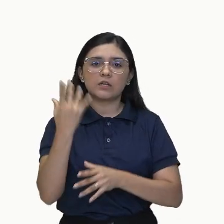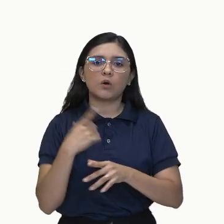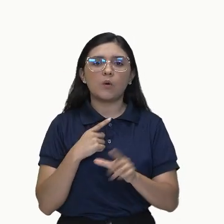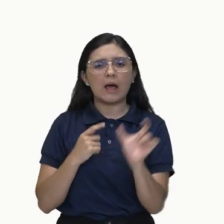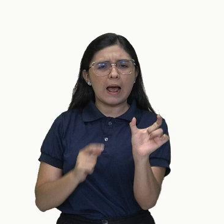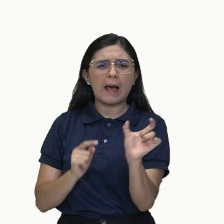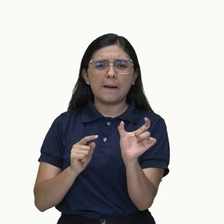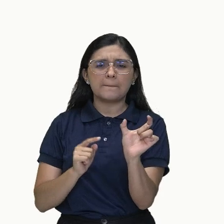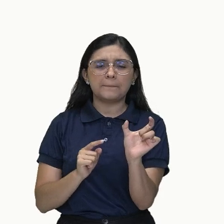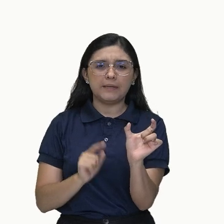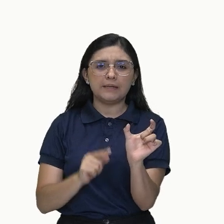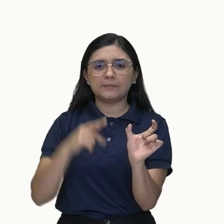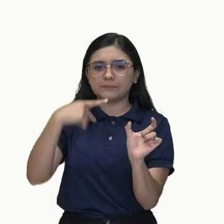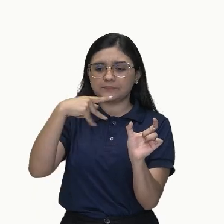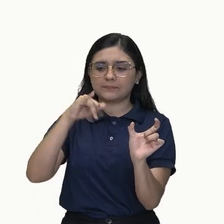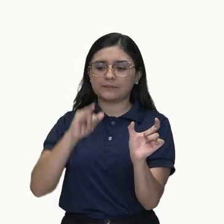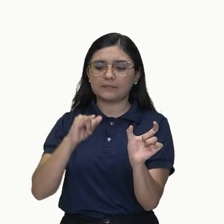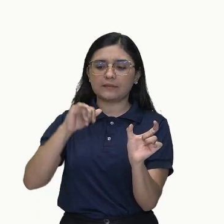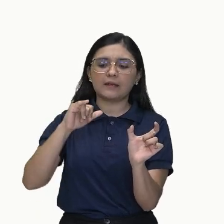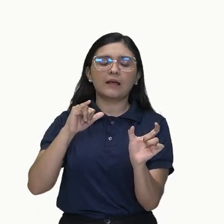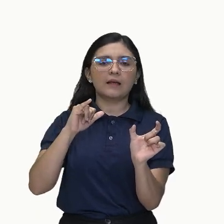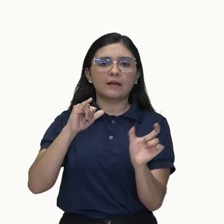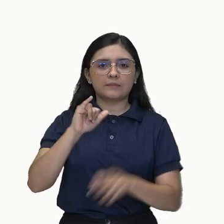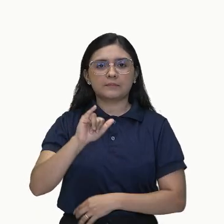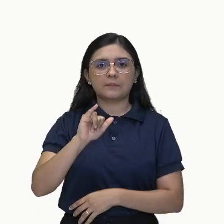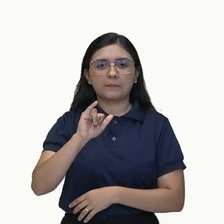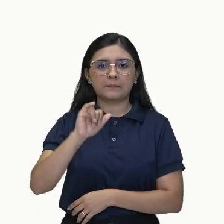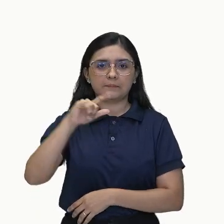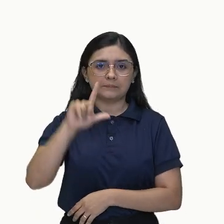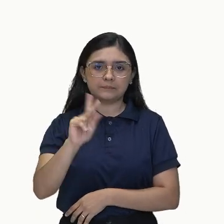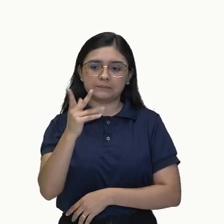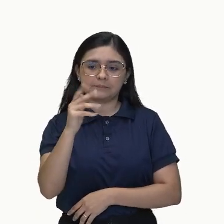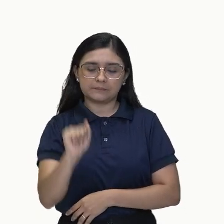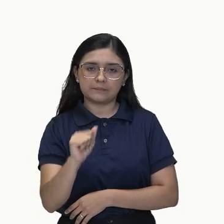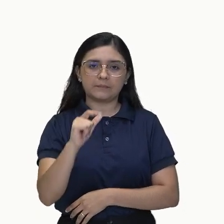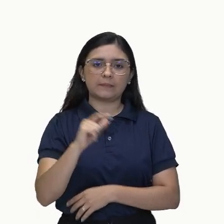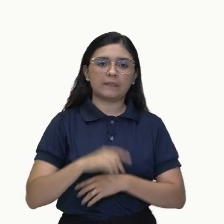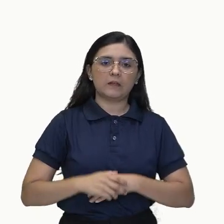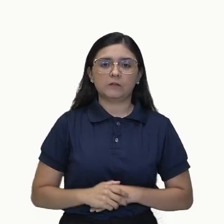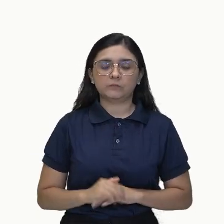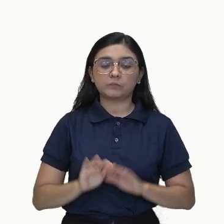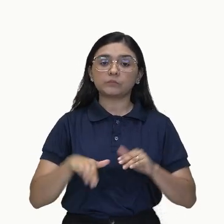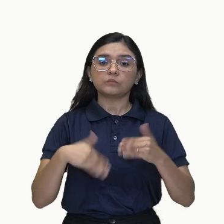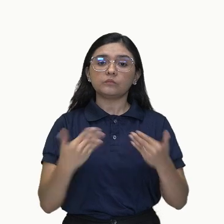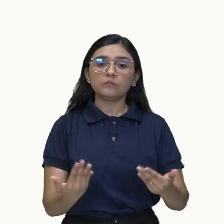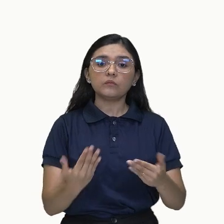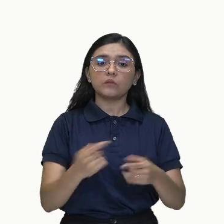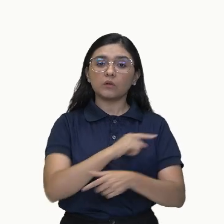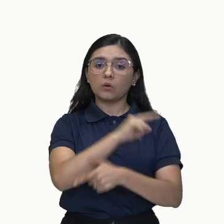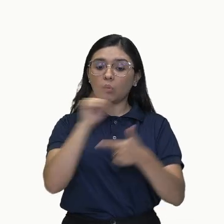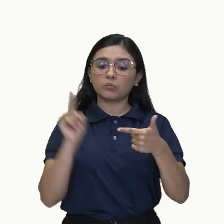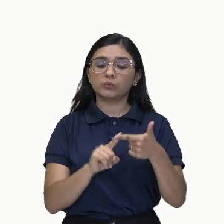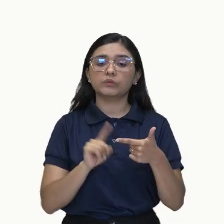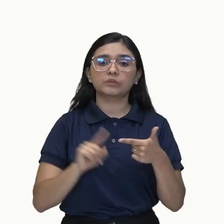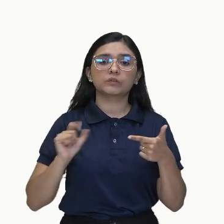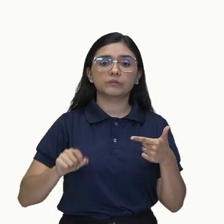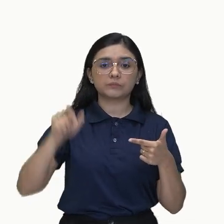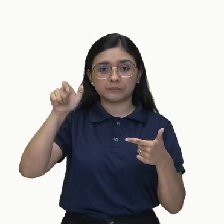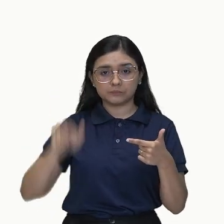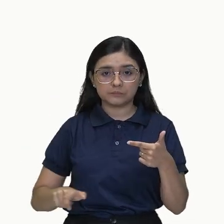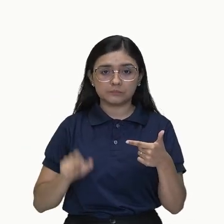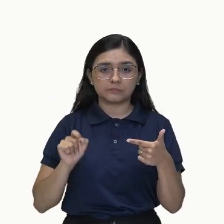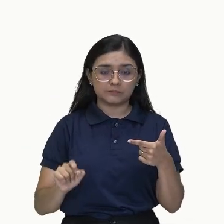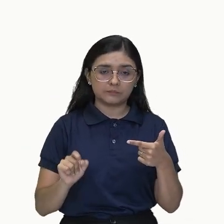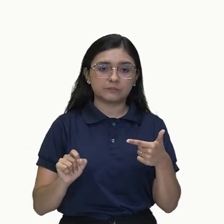em homenagem a ele, eu tenho aí esse dispositivo. O segundo dispositivo elétrico,